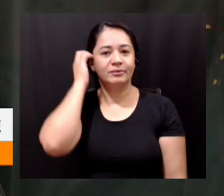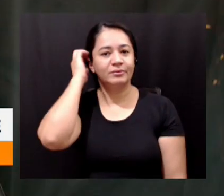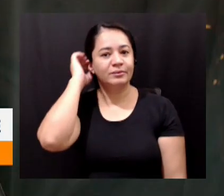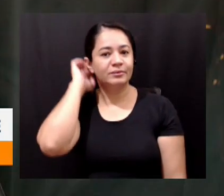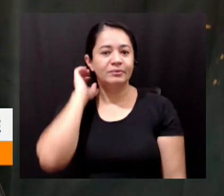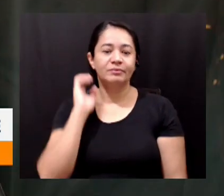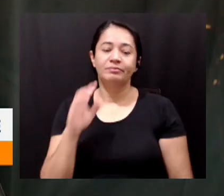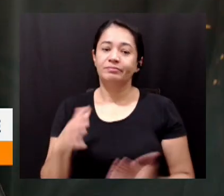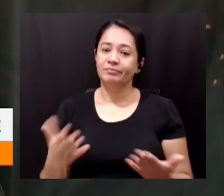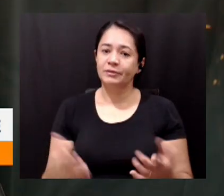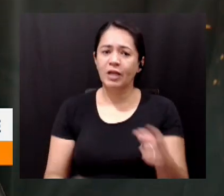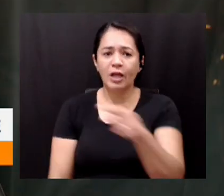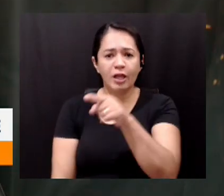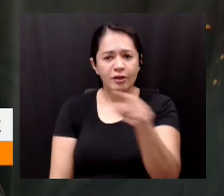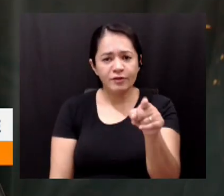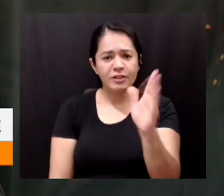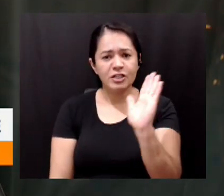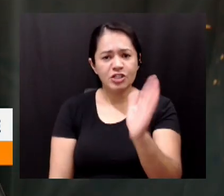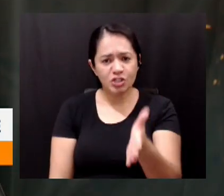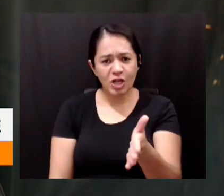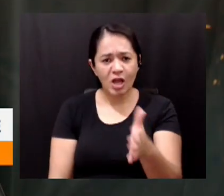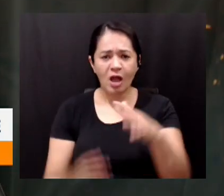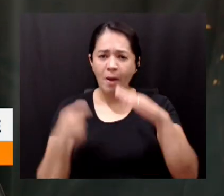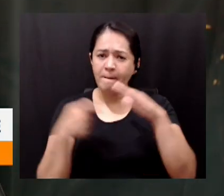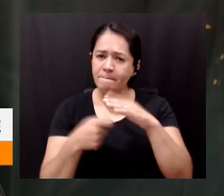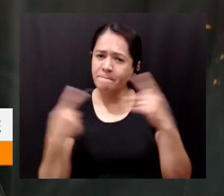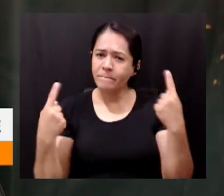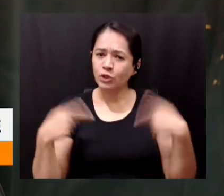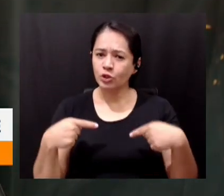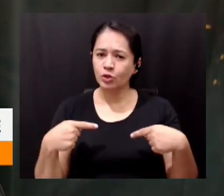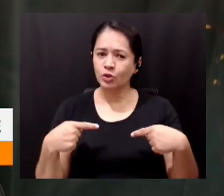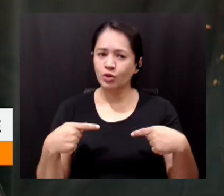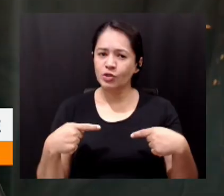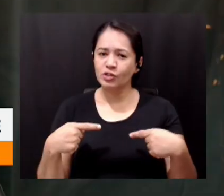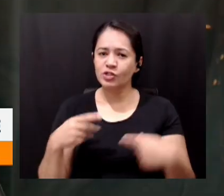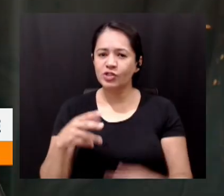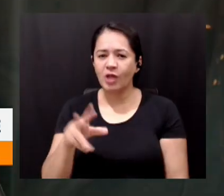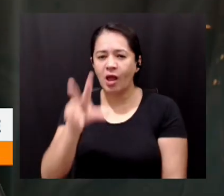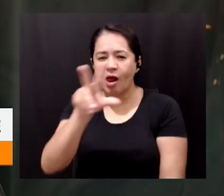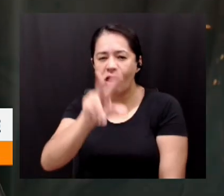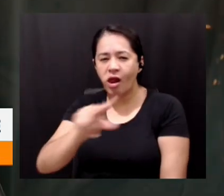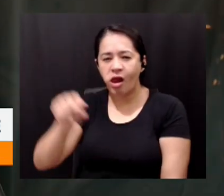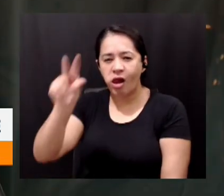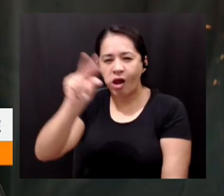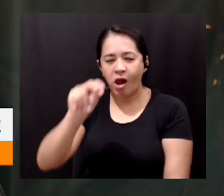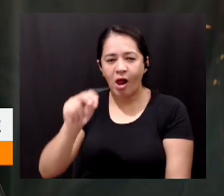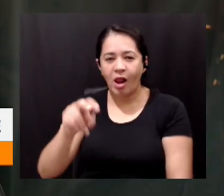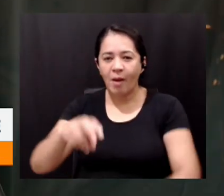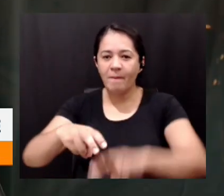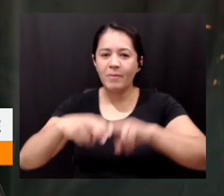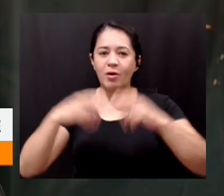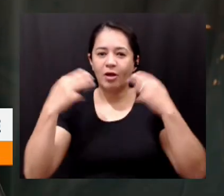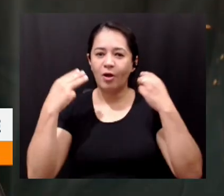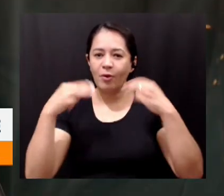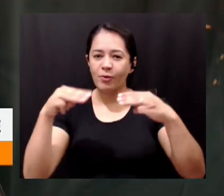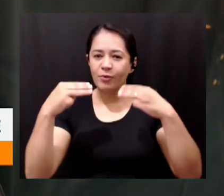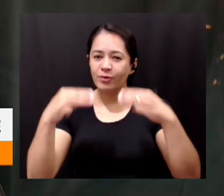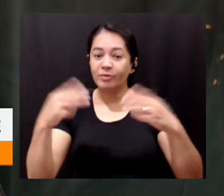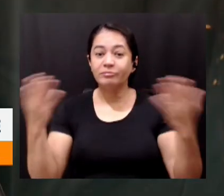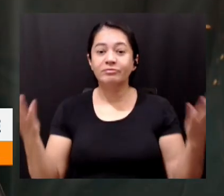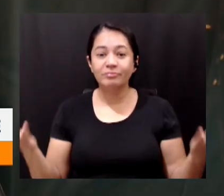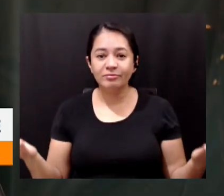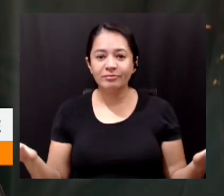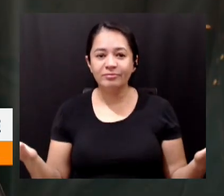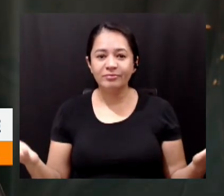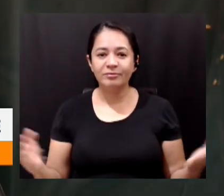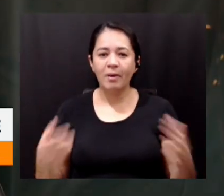já jogou? Já foi aí convencido, né, pela publicidade da casa de apostas para jogar, né, no